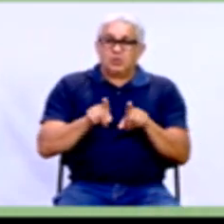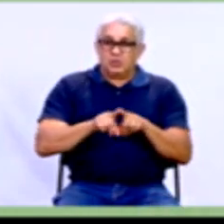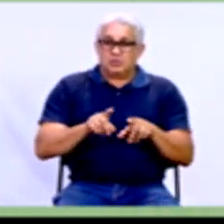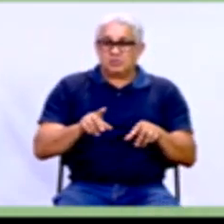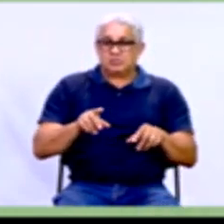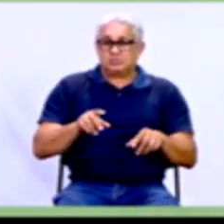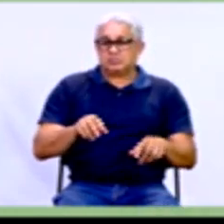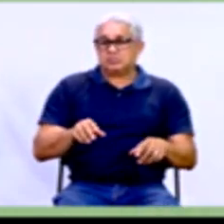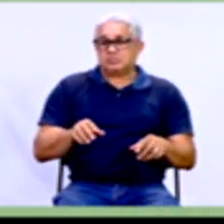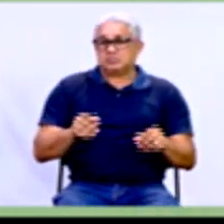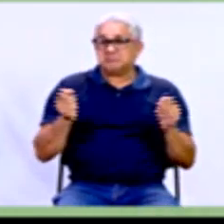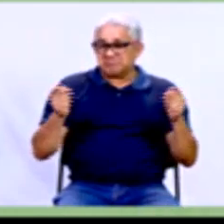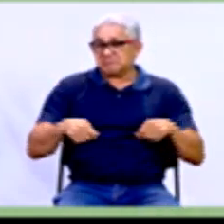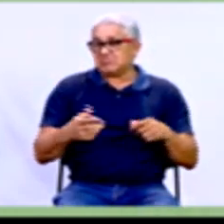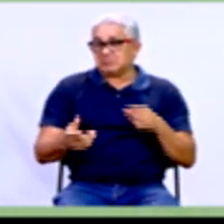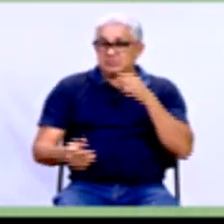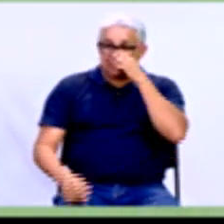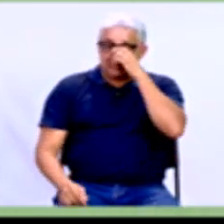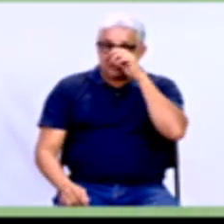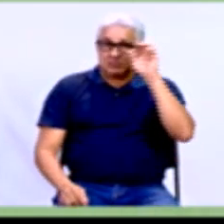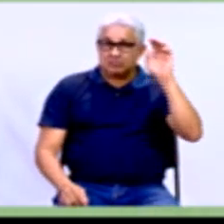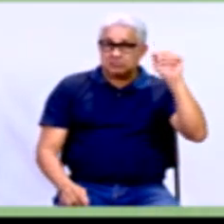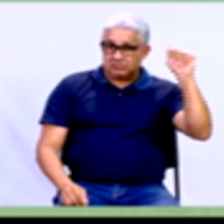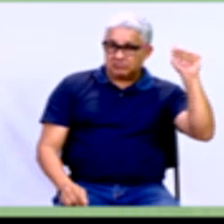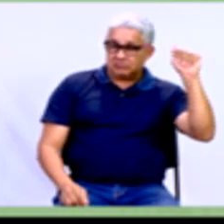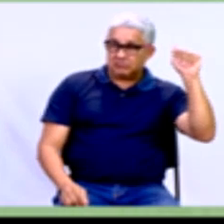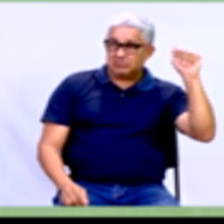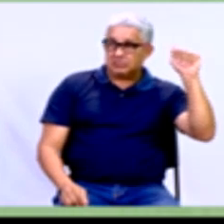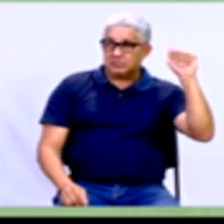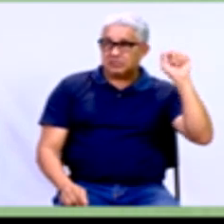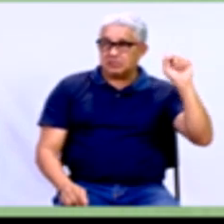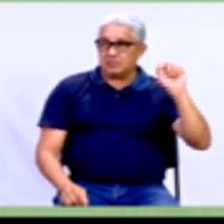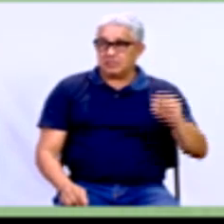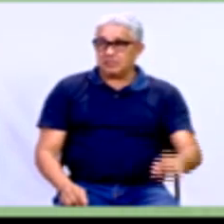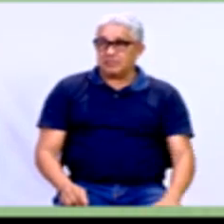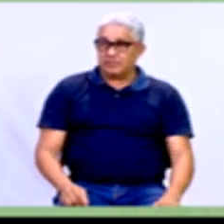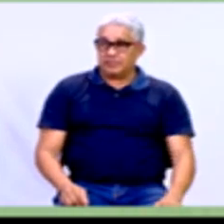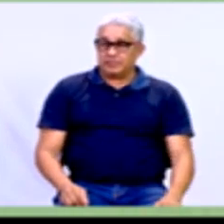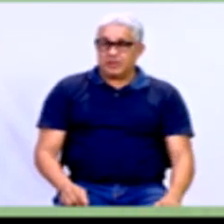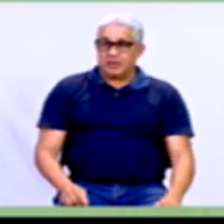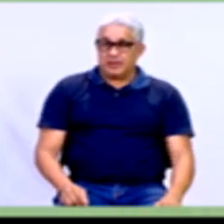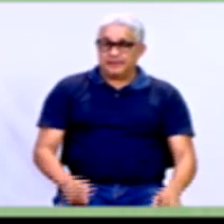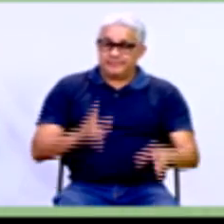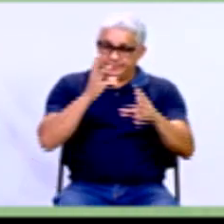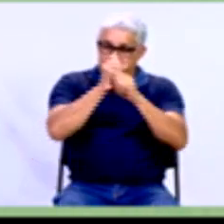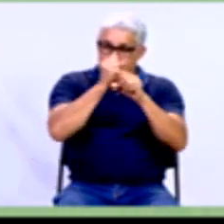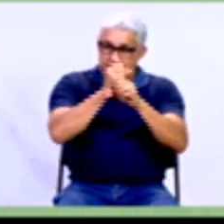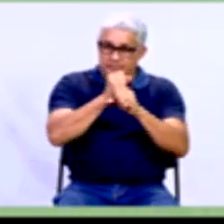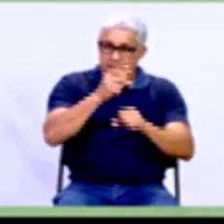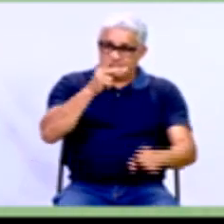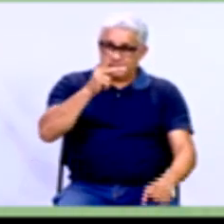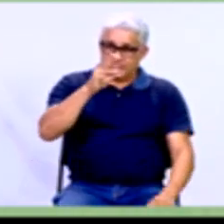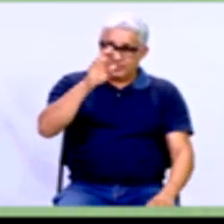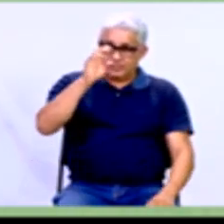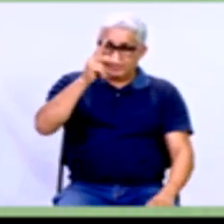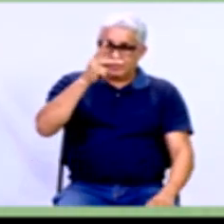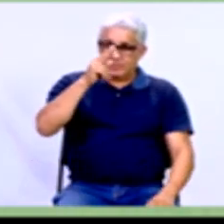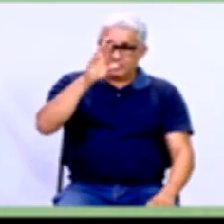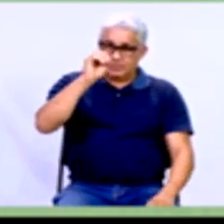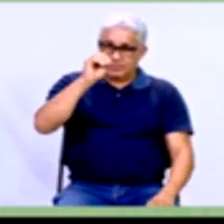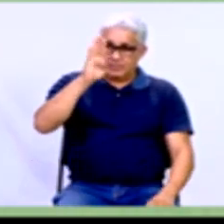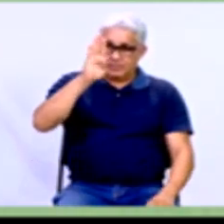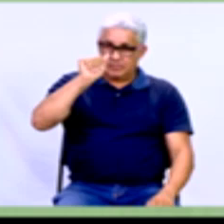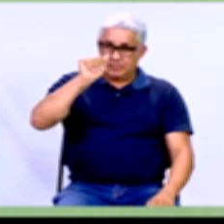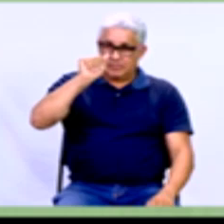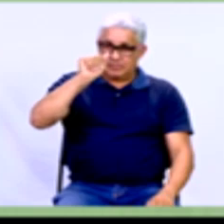um evento A é. Olha só, pessoal, para a gente fazer o cálculo da probabilidade, é número